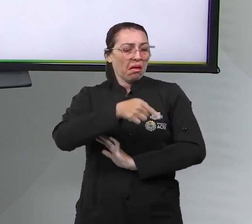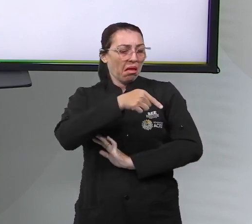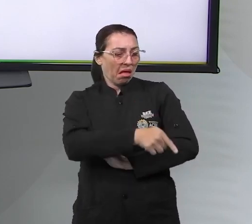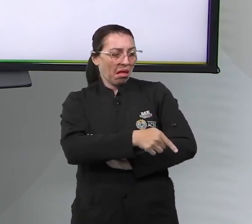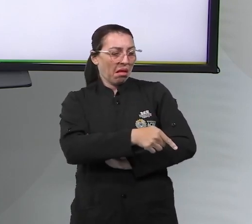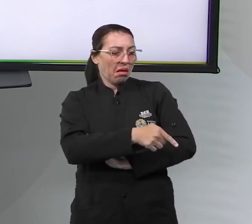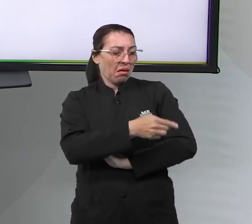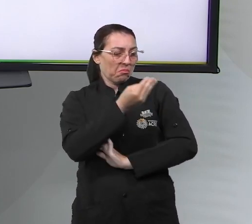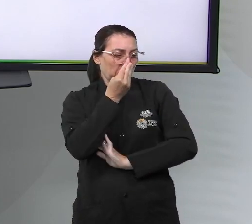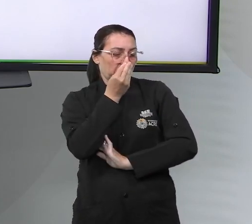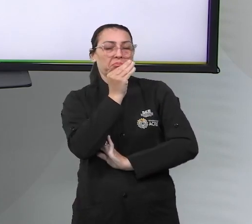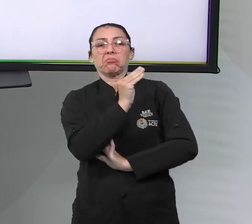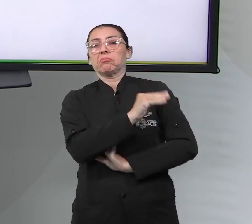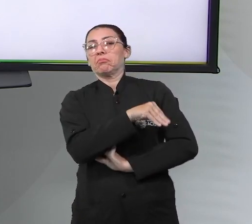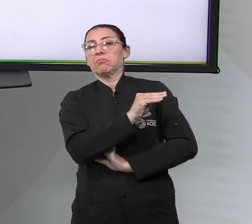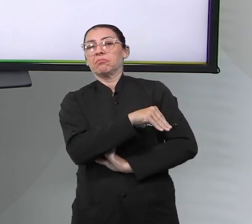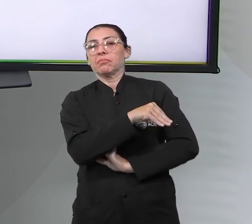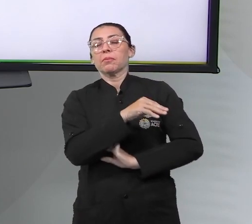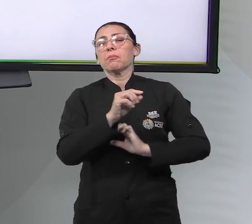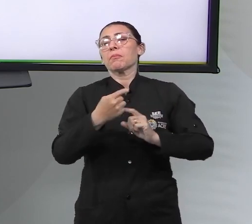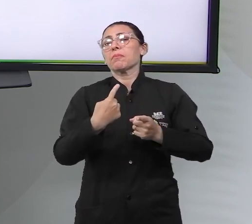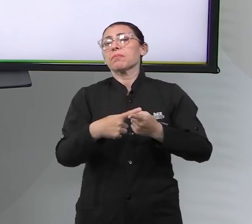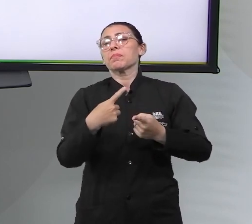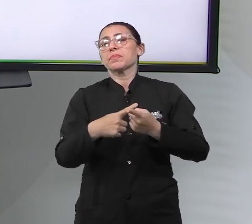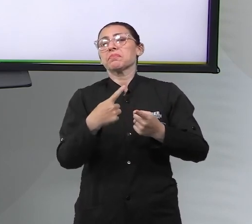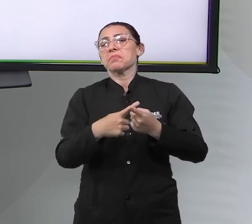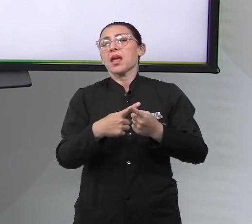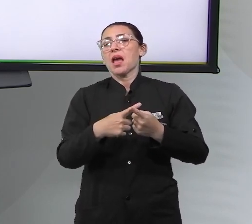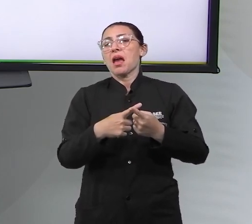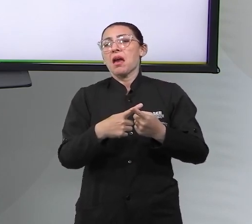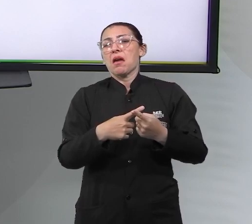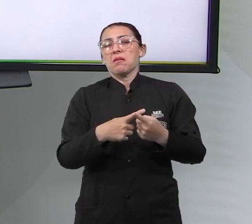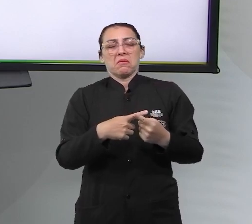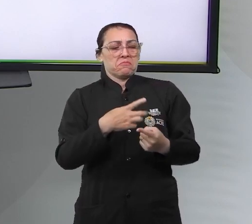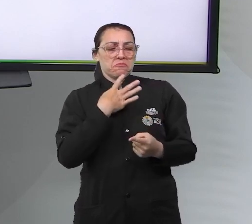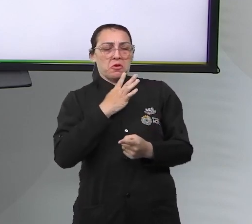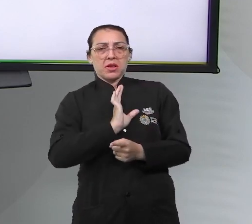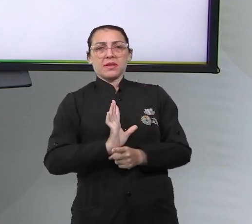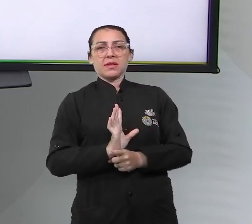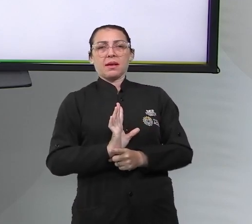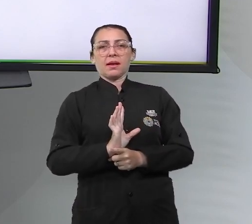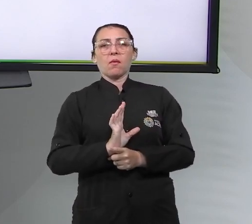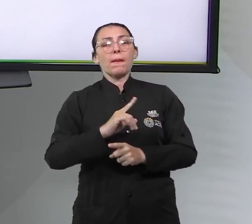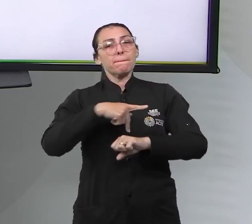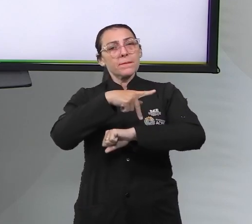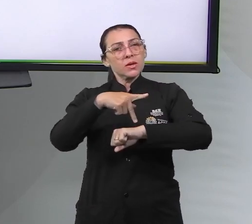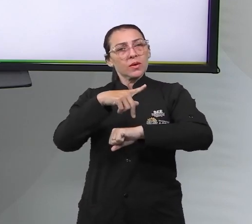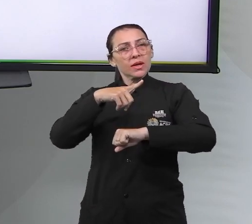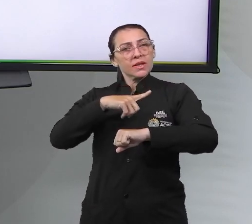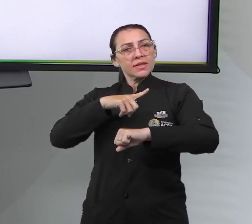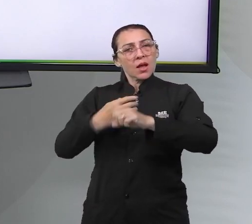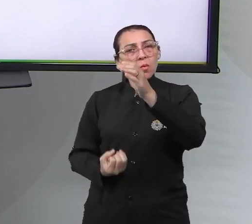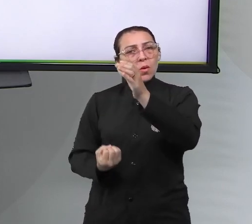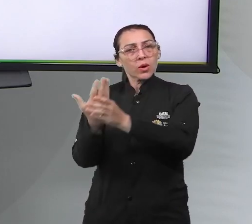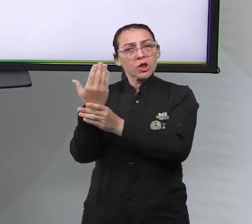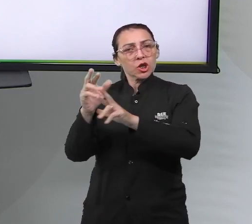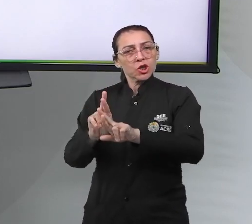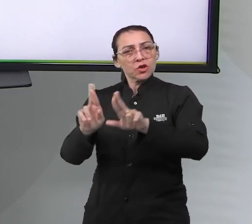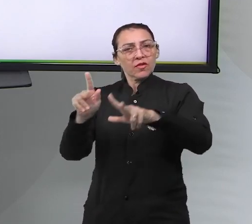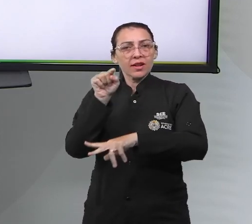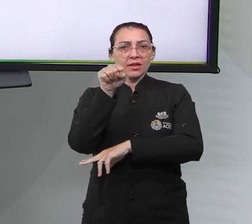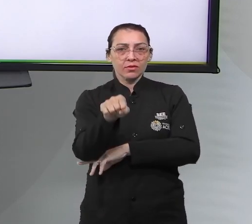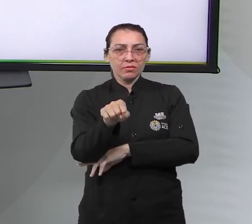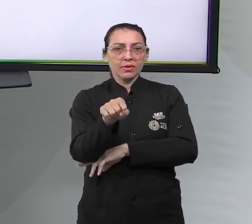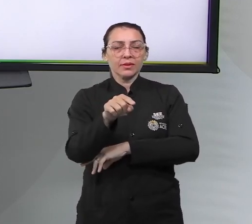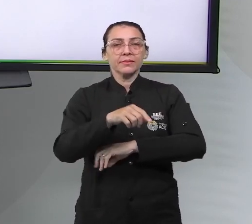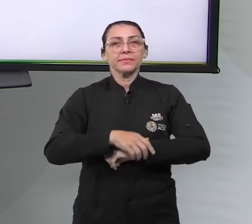certo desprezo, de você desconsiderar uma pessoa que tem uma origem distinta